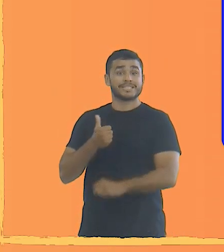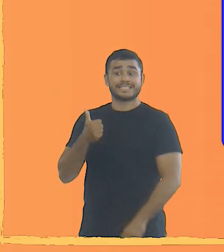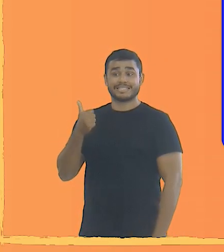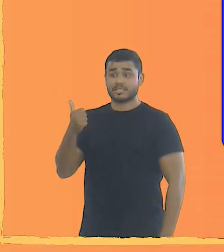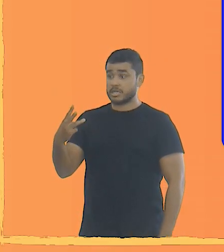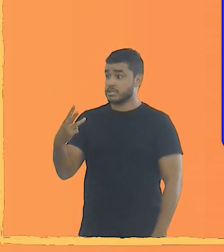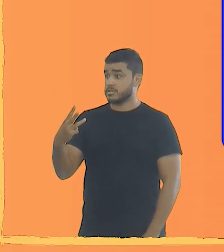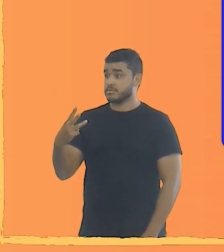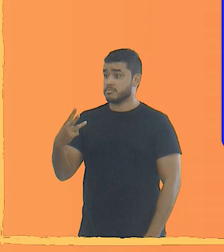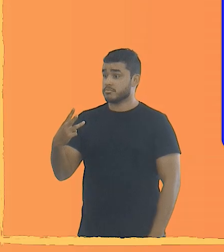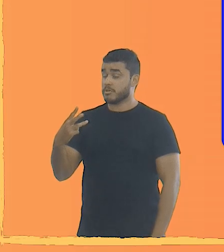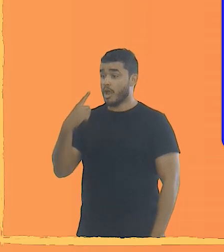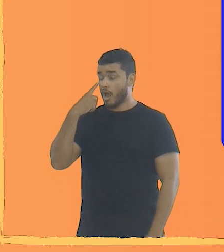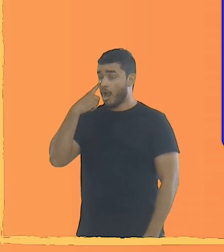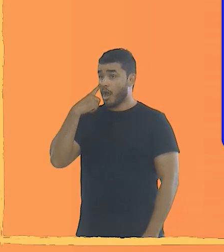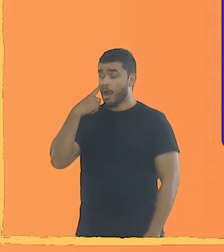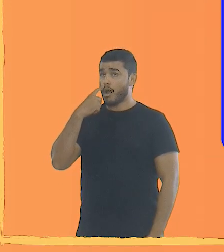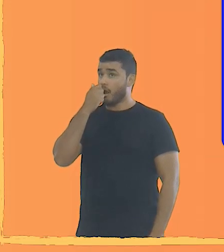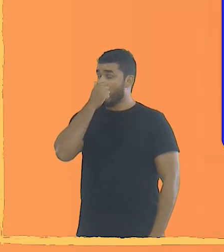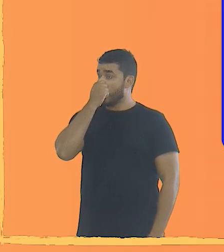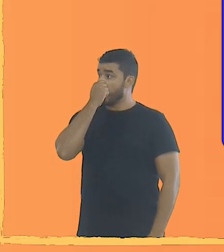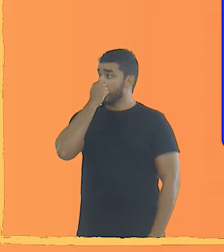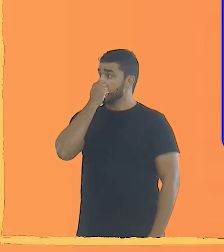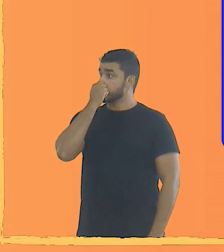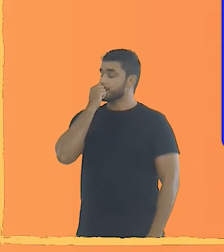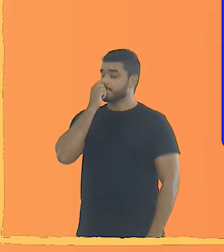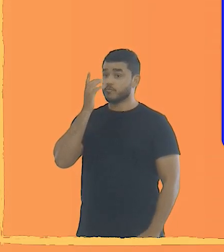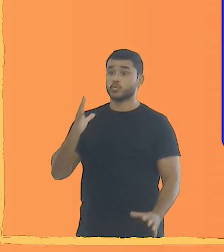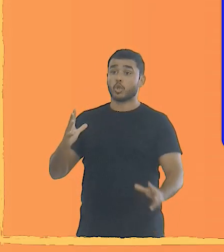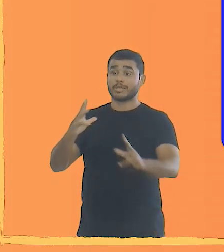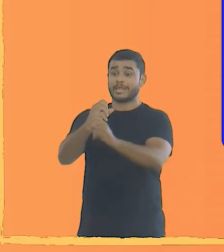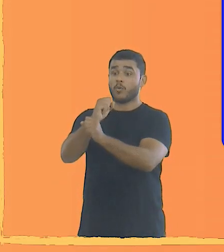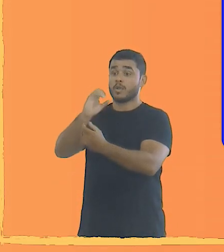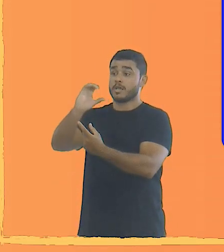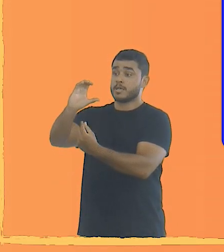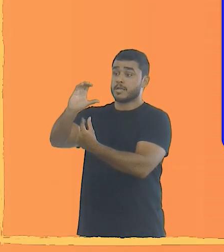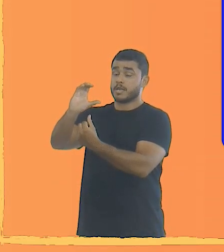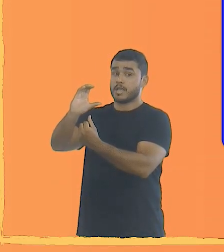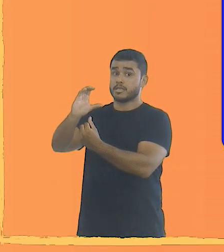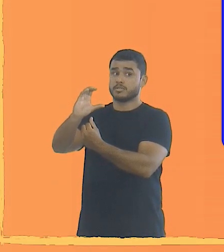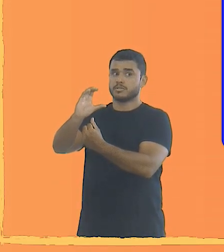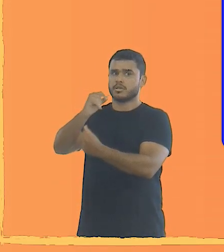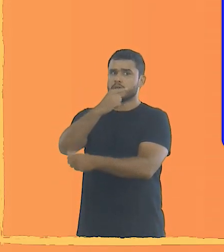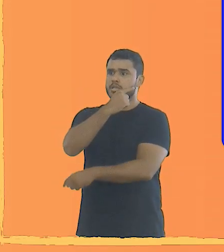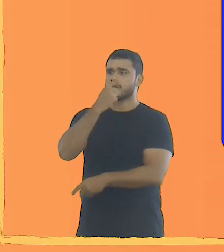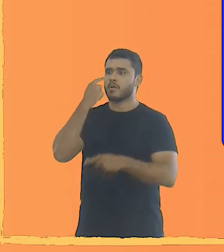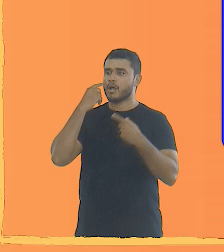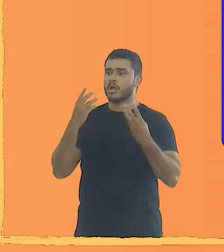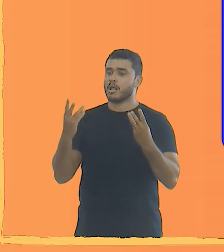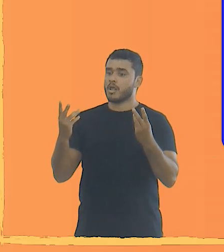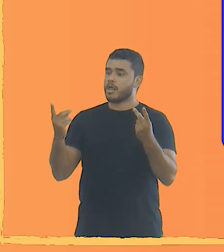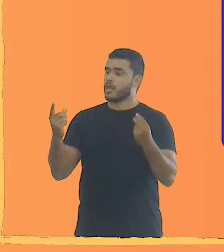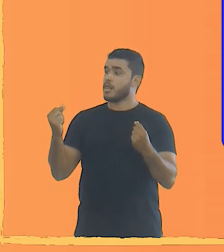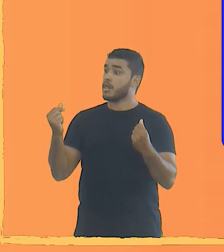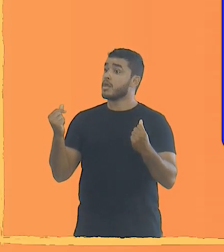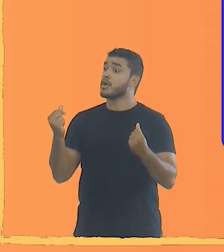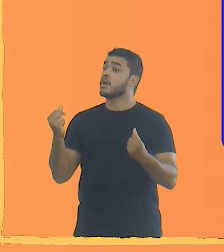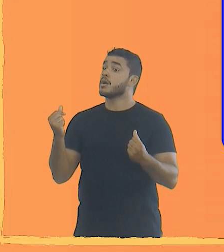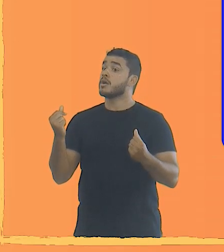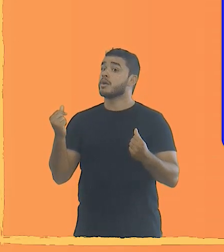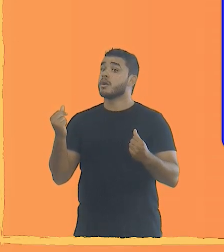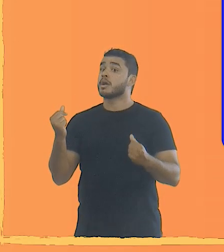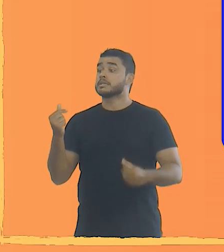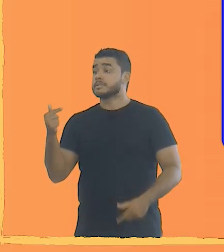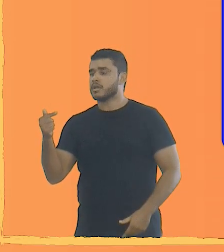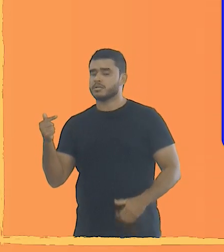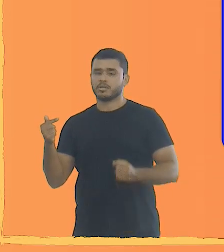mesma ideia. Eu quero saber quantos clientes eu preciso ter nesse restaurante para garantir que vai ter